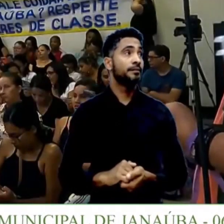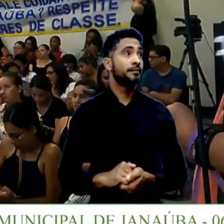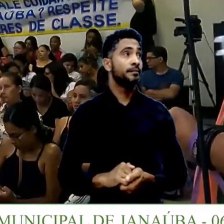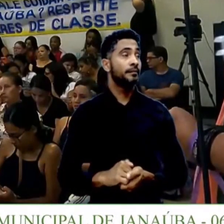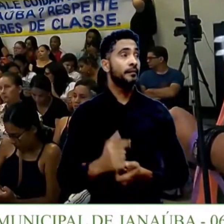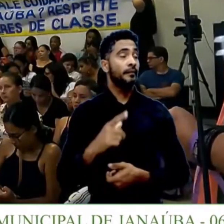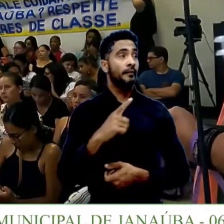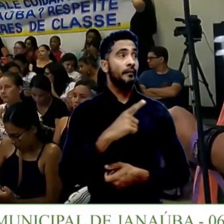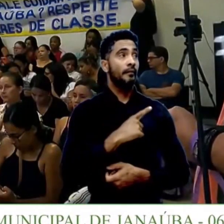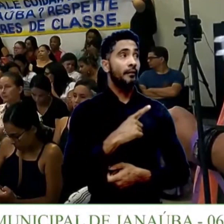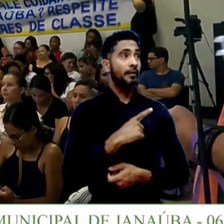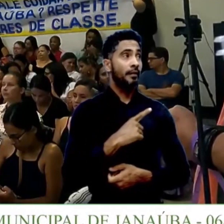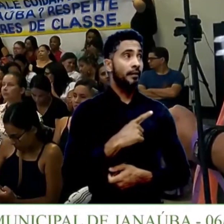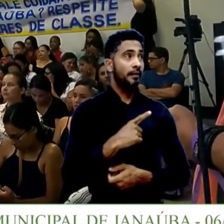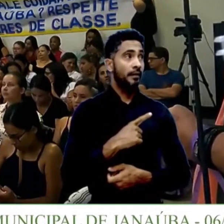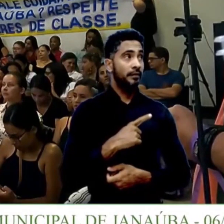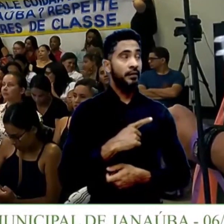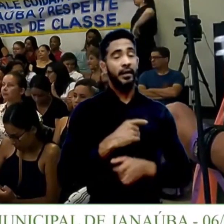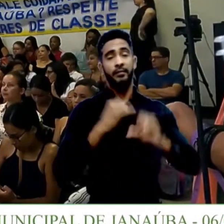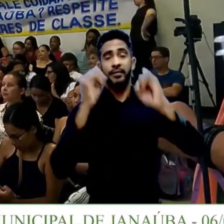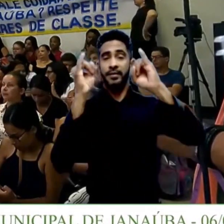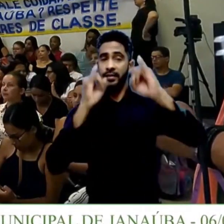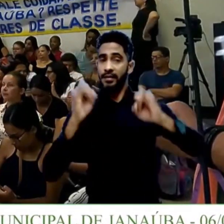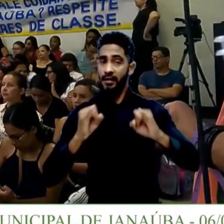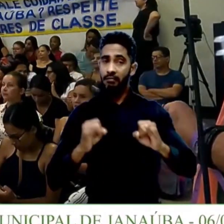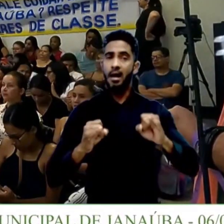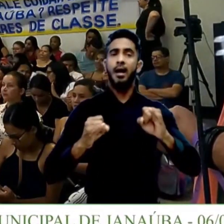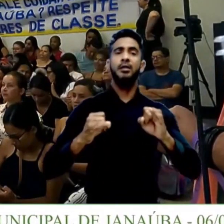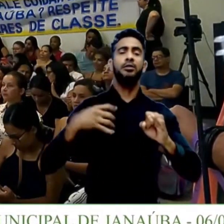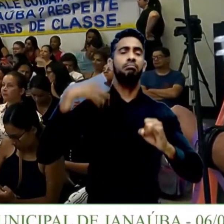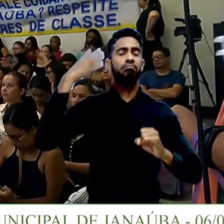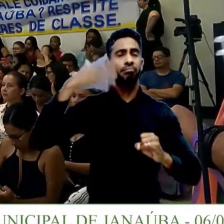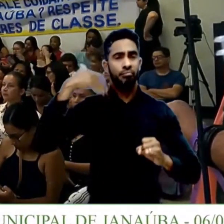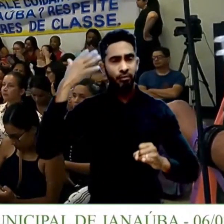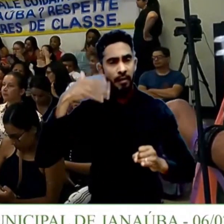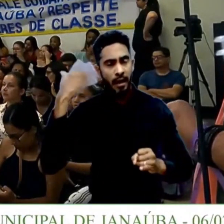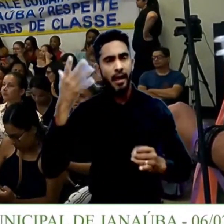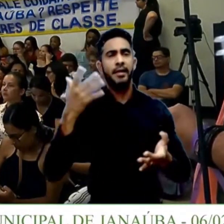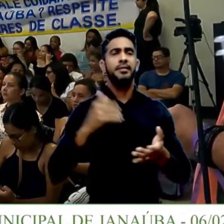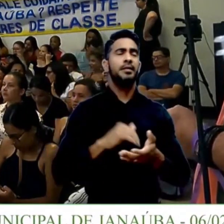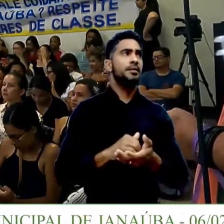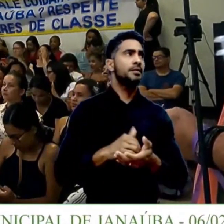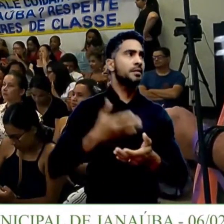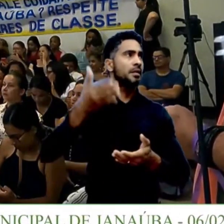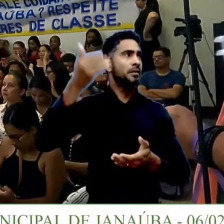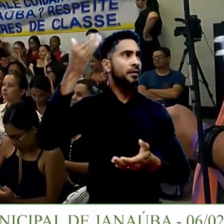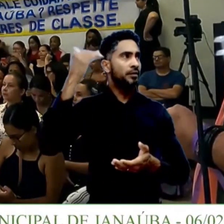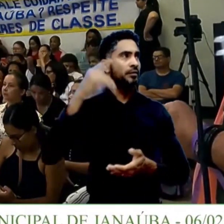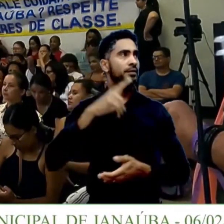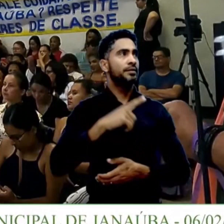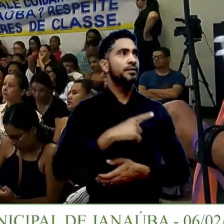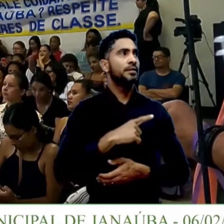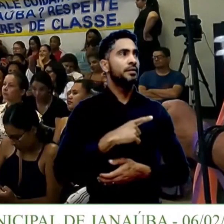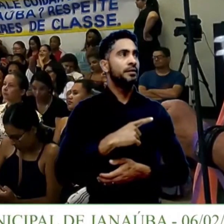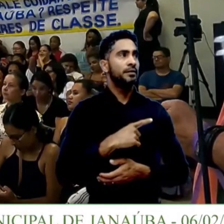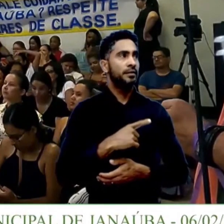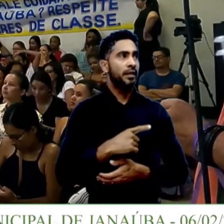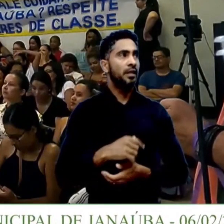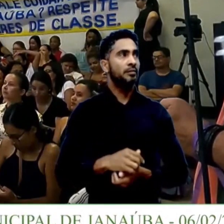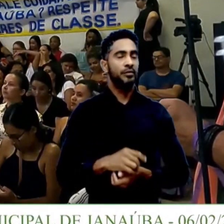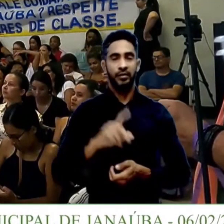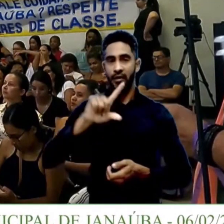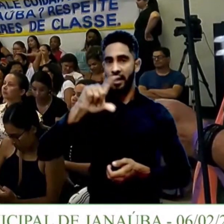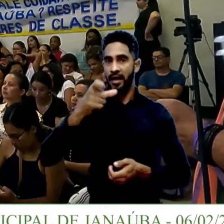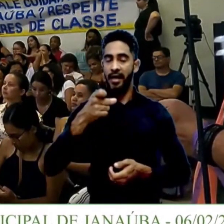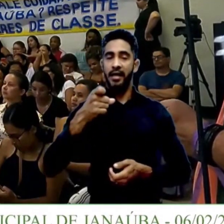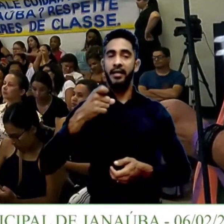Aqui nós temos umas imagens dos eventos anteriores e de quem já veio palestrar aqui. Aqui nós temos o ex-ministro